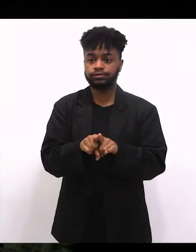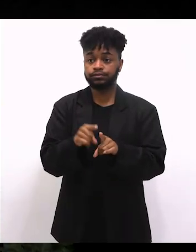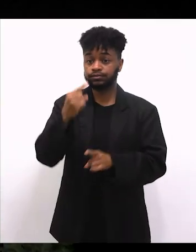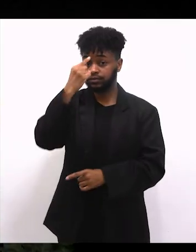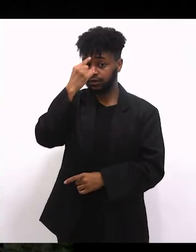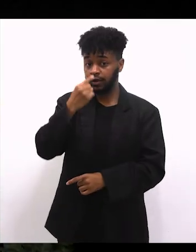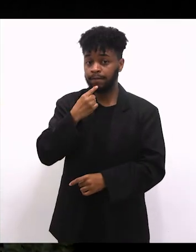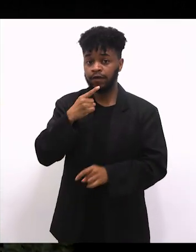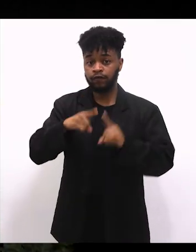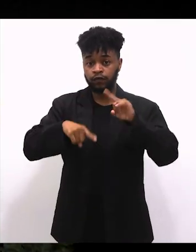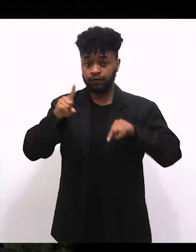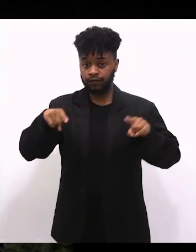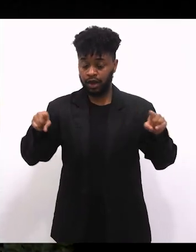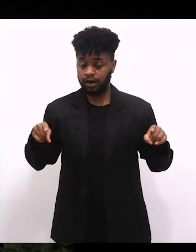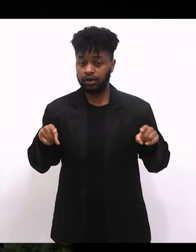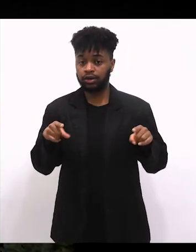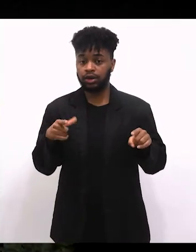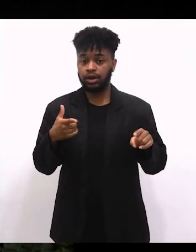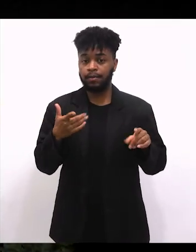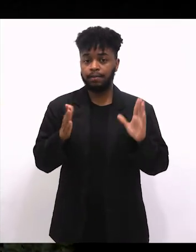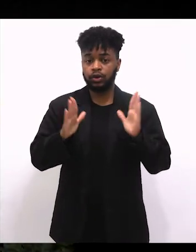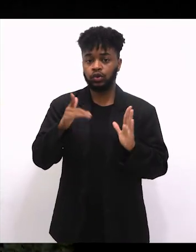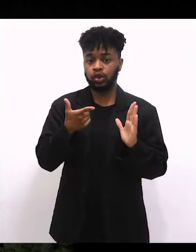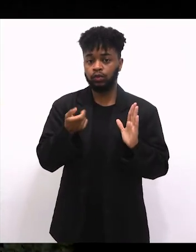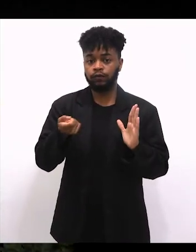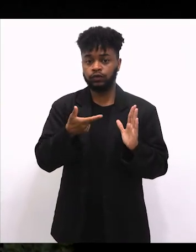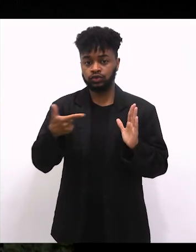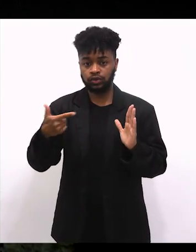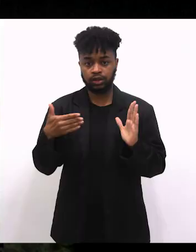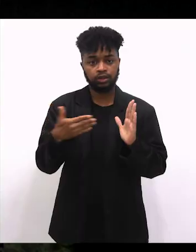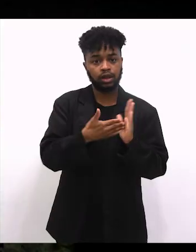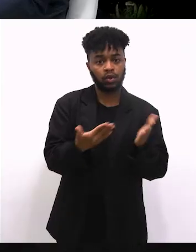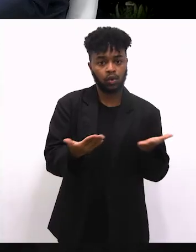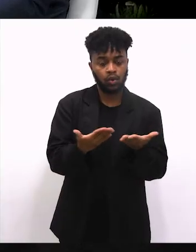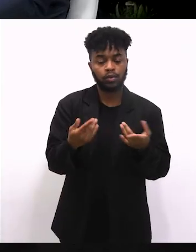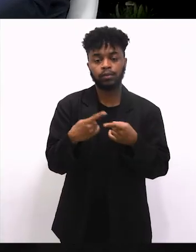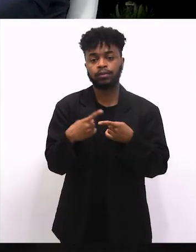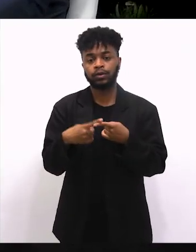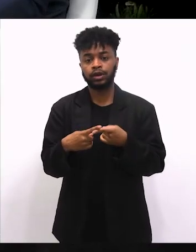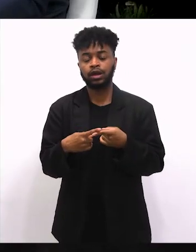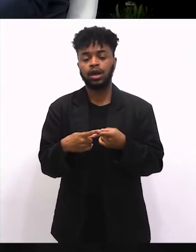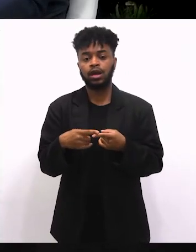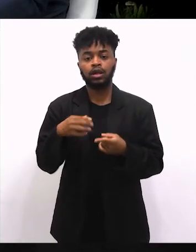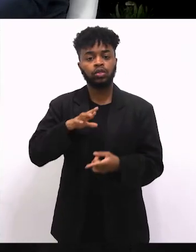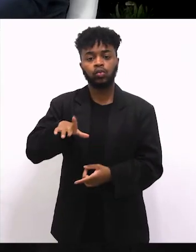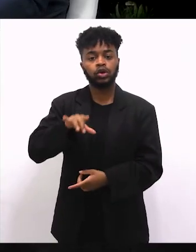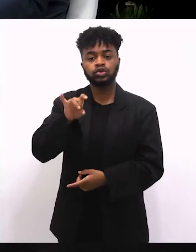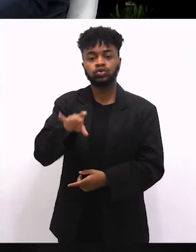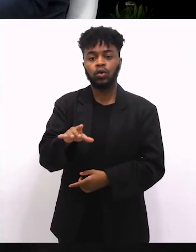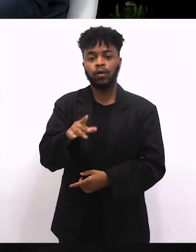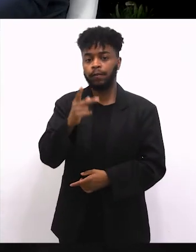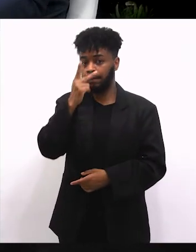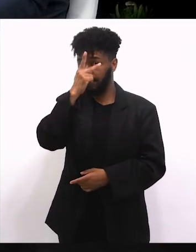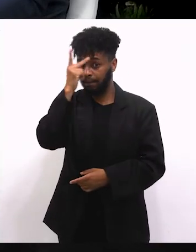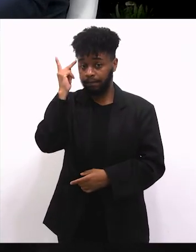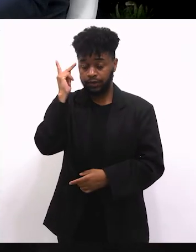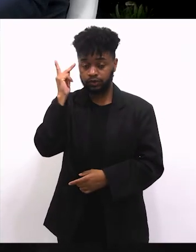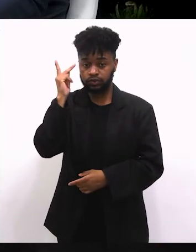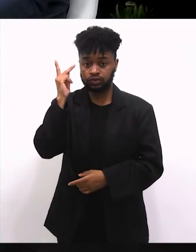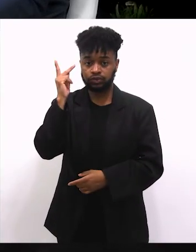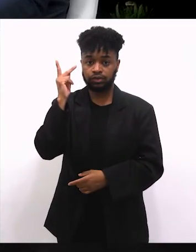um perfil muito variado de 2022 para cá, porque a gente tem tido não somente pessoas